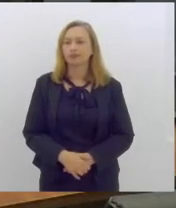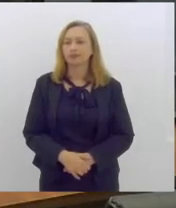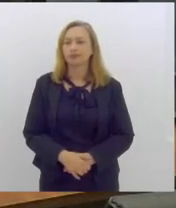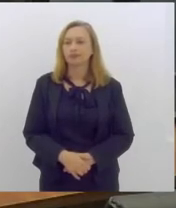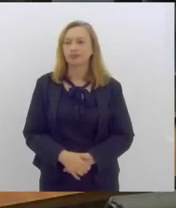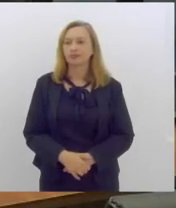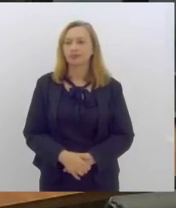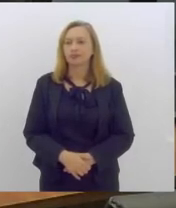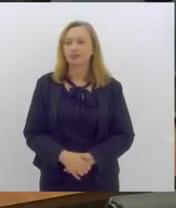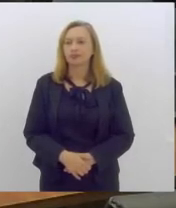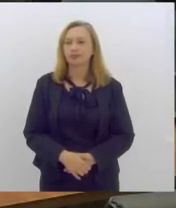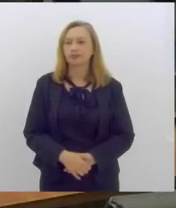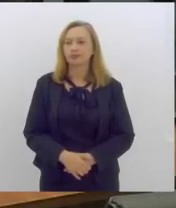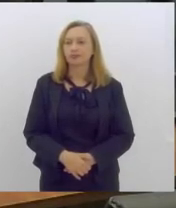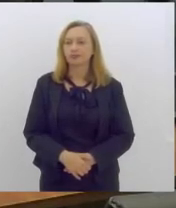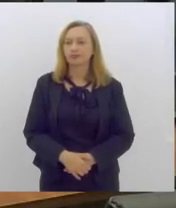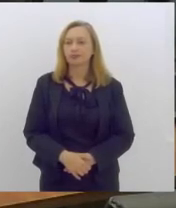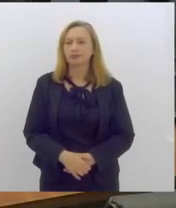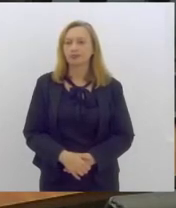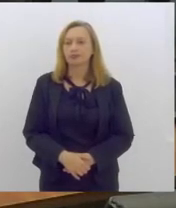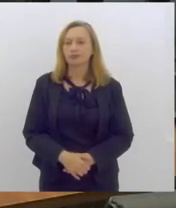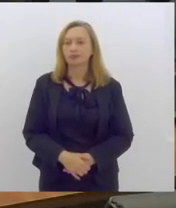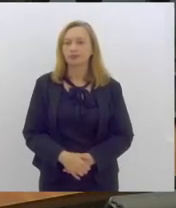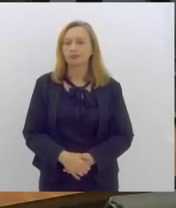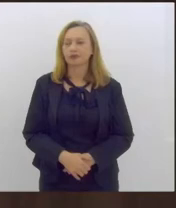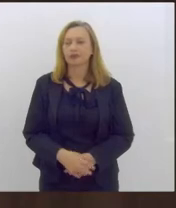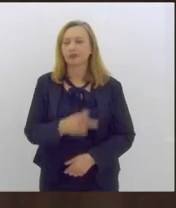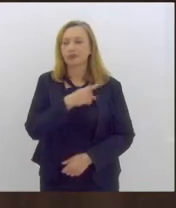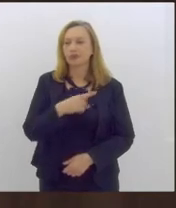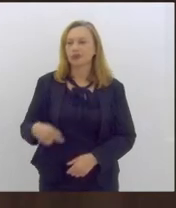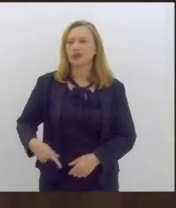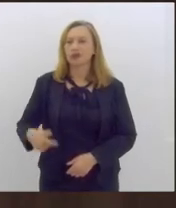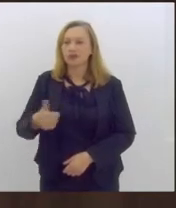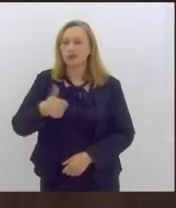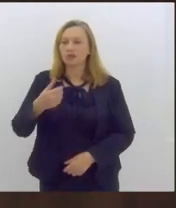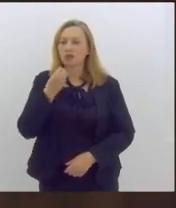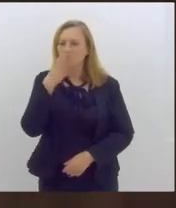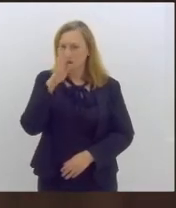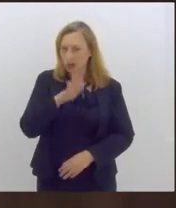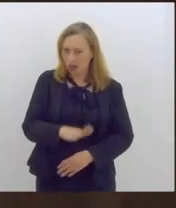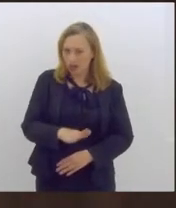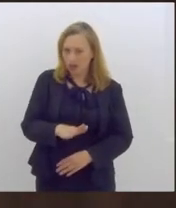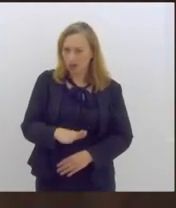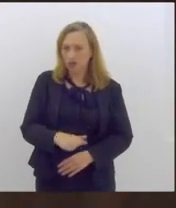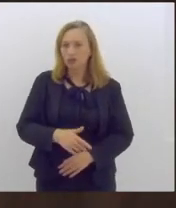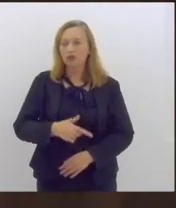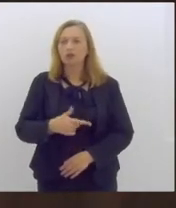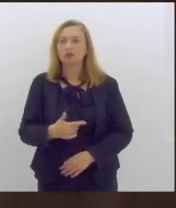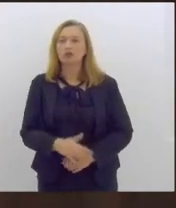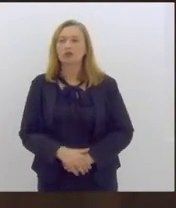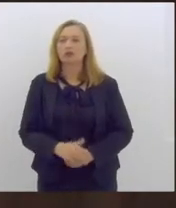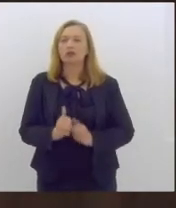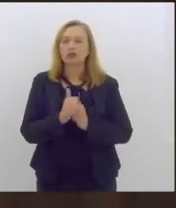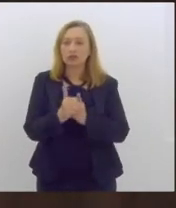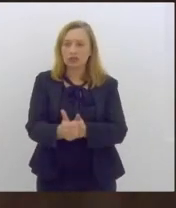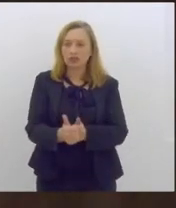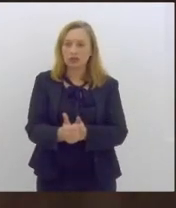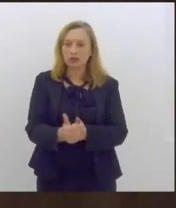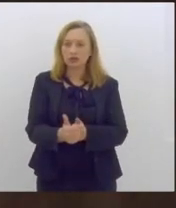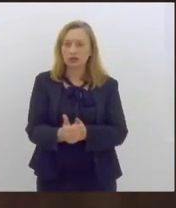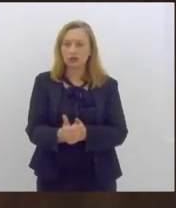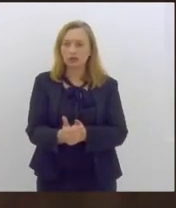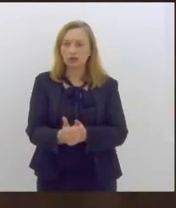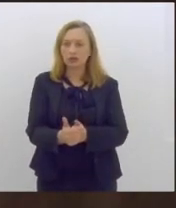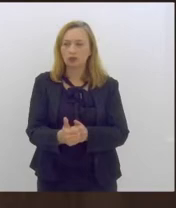E aí o presidente pneu Boa tarde seguro aparecer